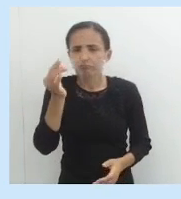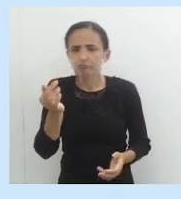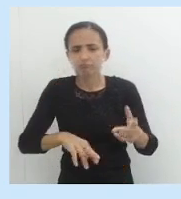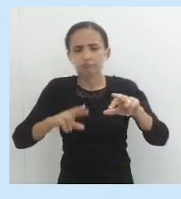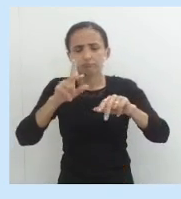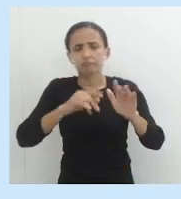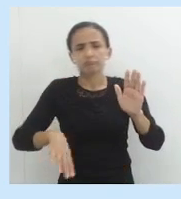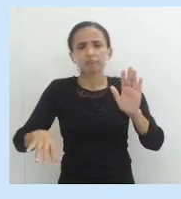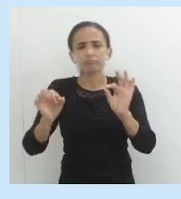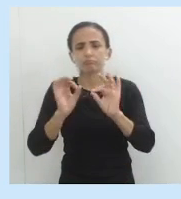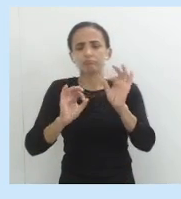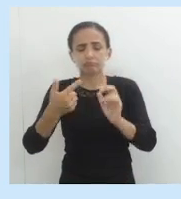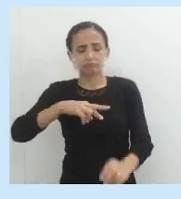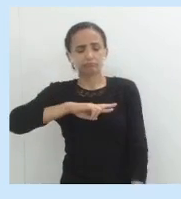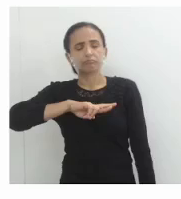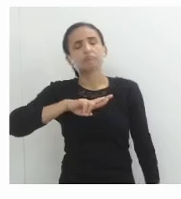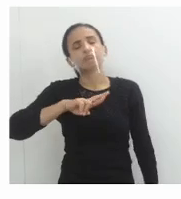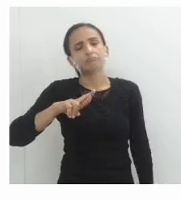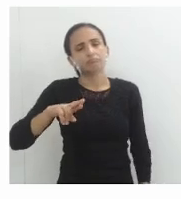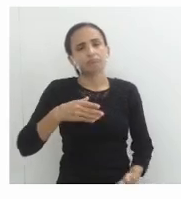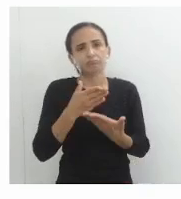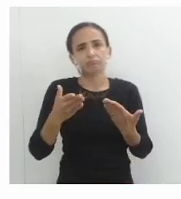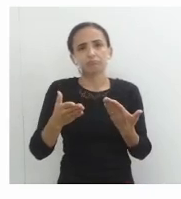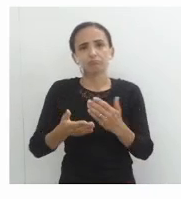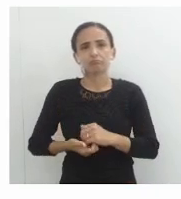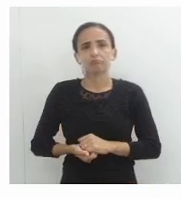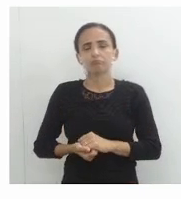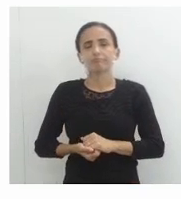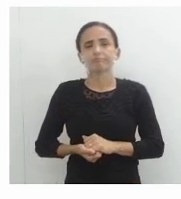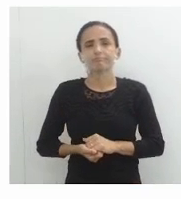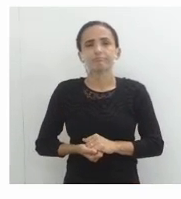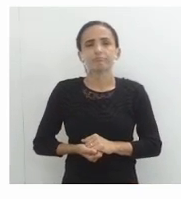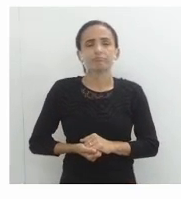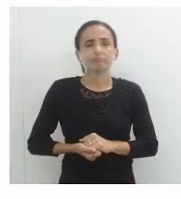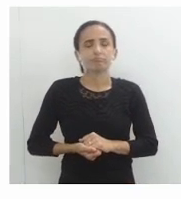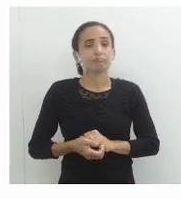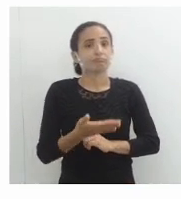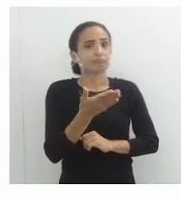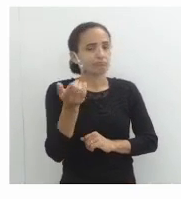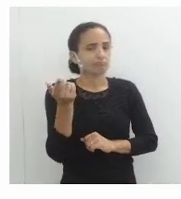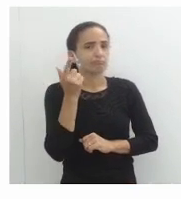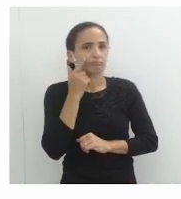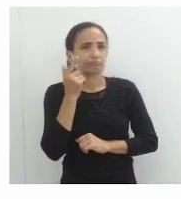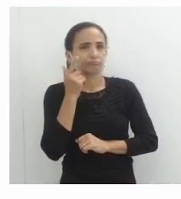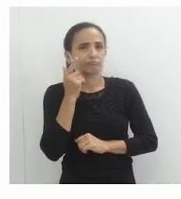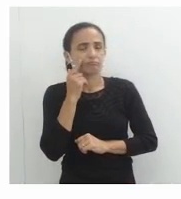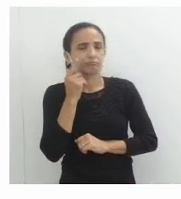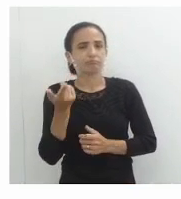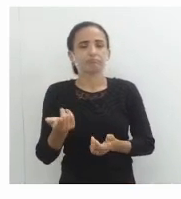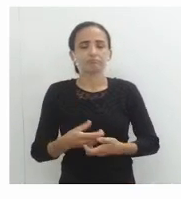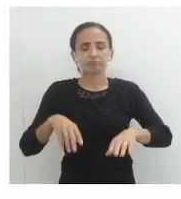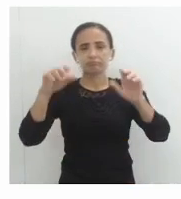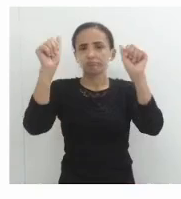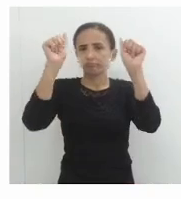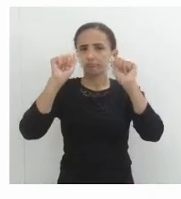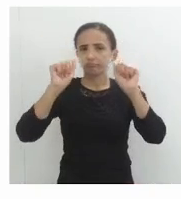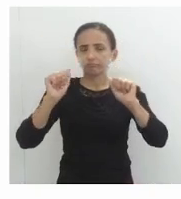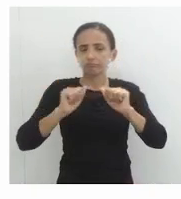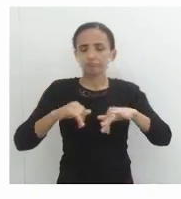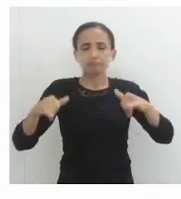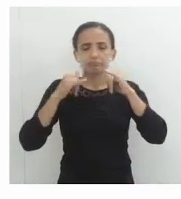temas também religiosos, certo? Aí, a arte renascentista também divulgava a